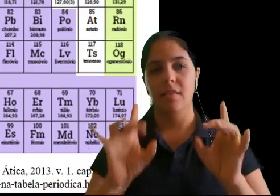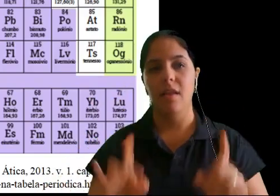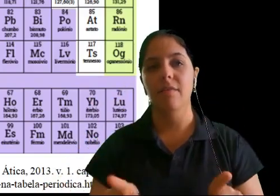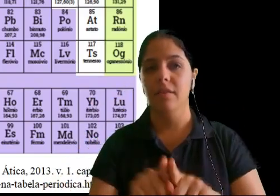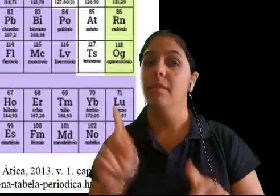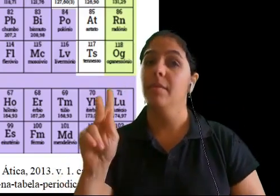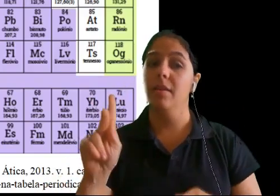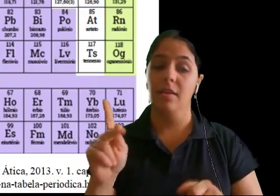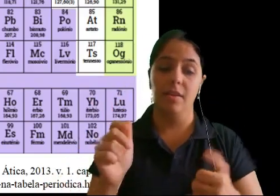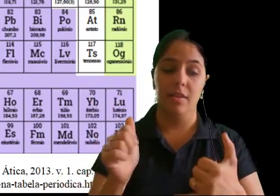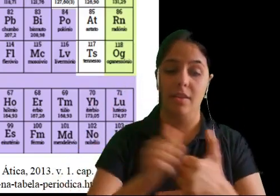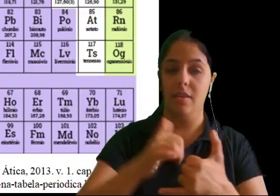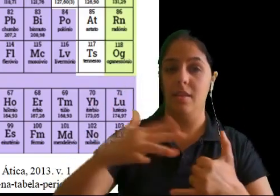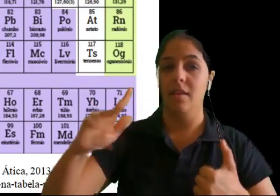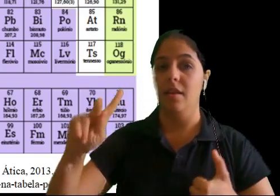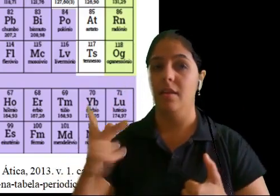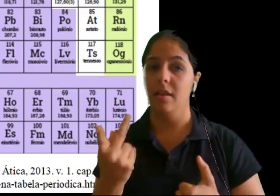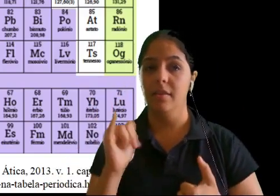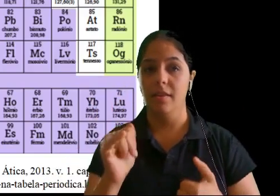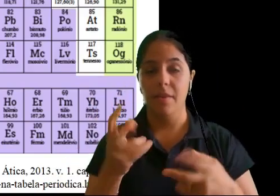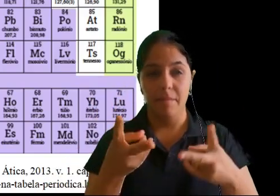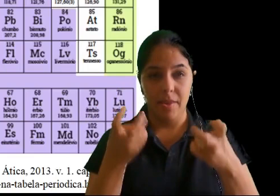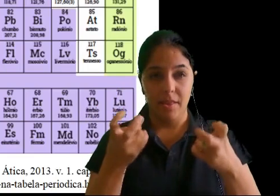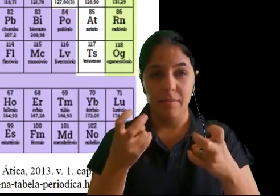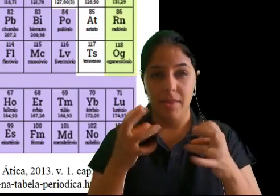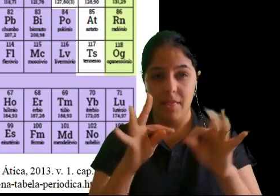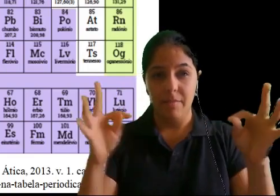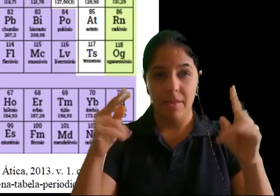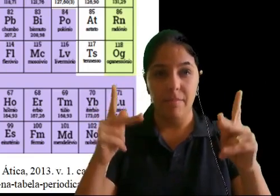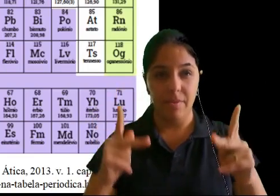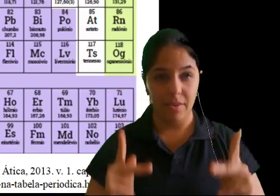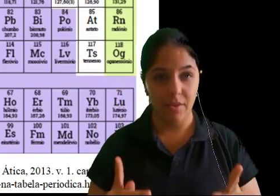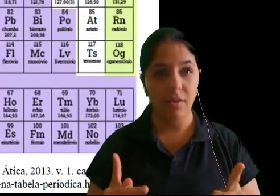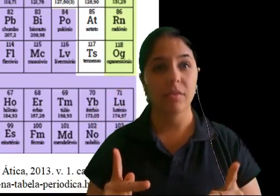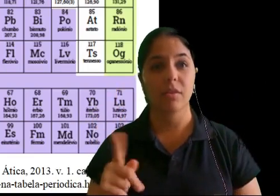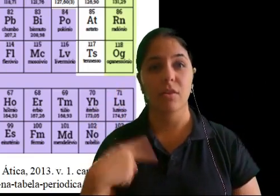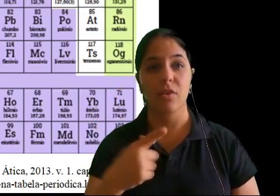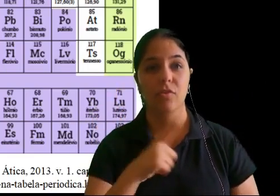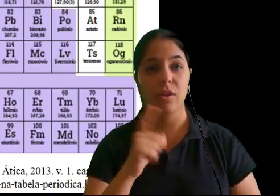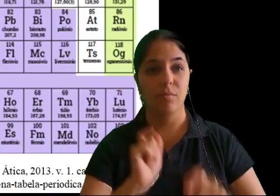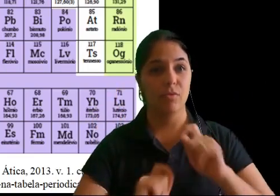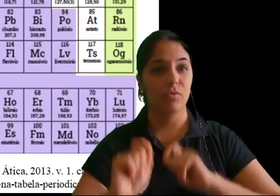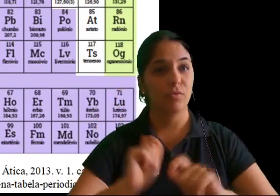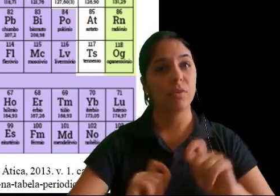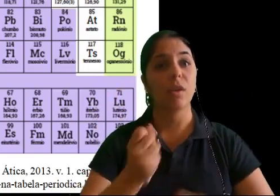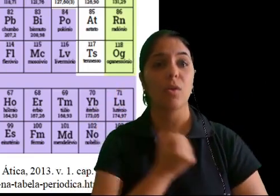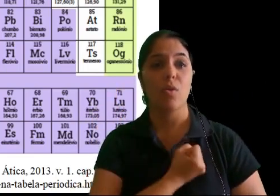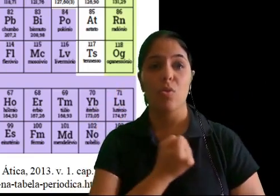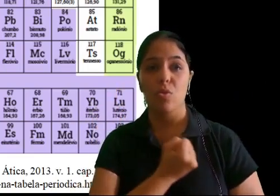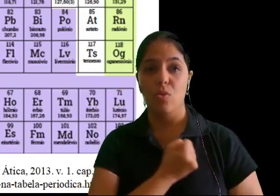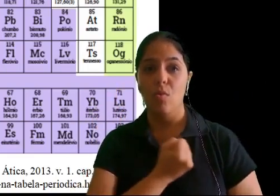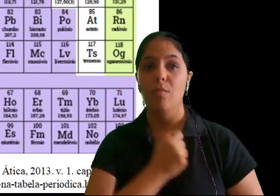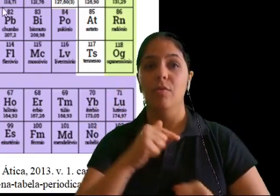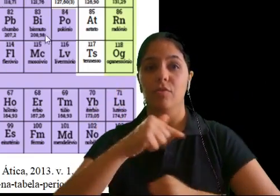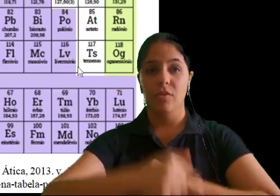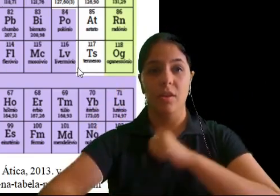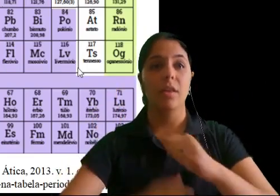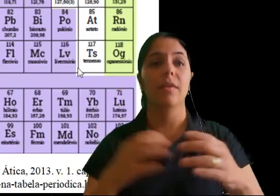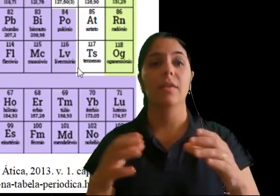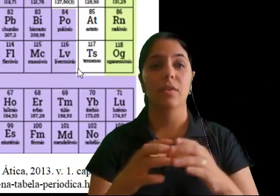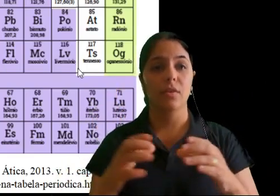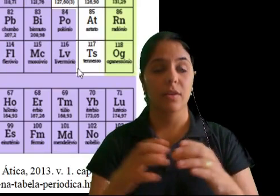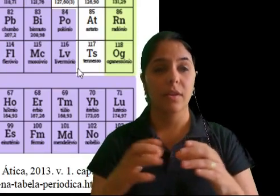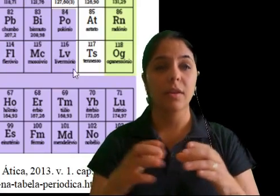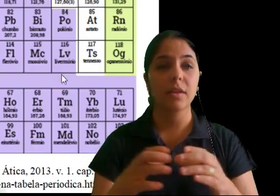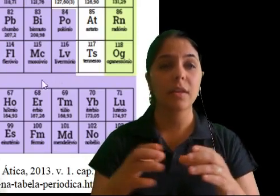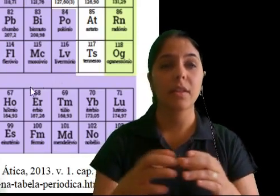e também o hidrogênio. E se nós observarmos aqui na tabela periódica, nós temos um grande número de elementos